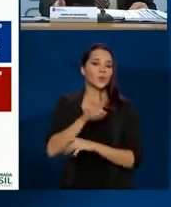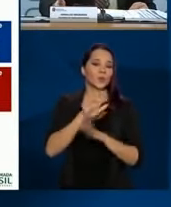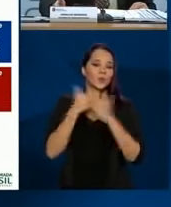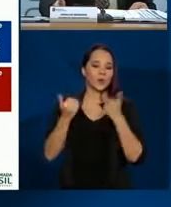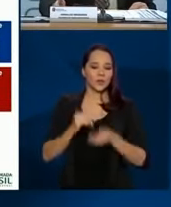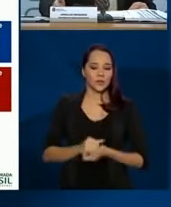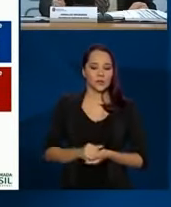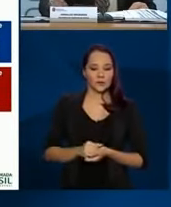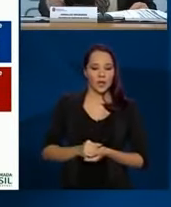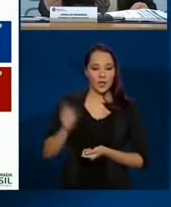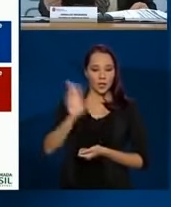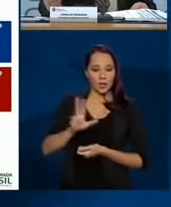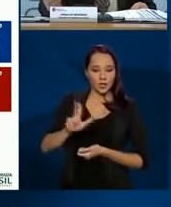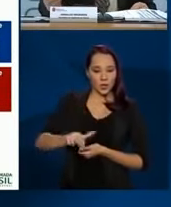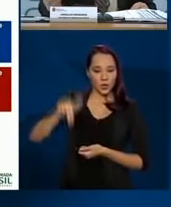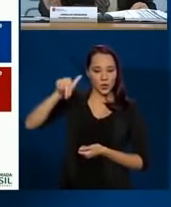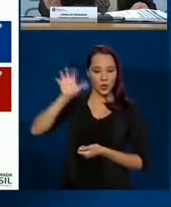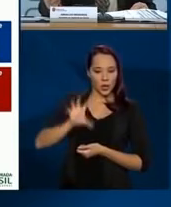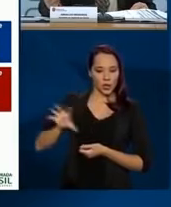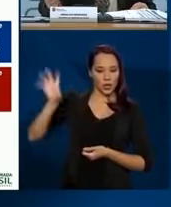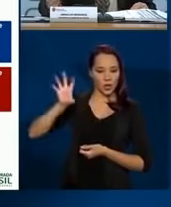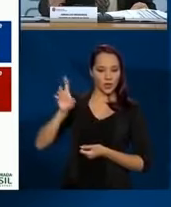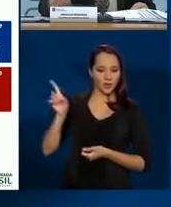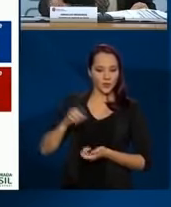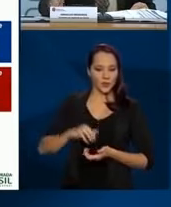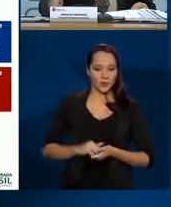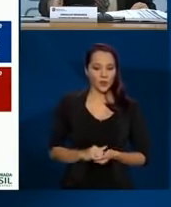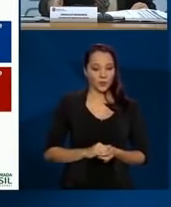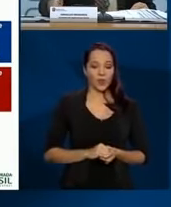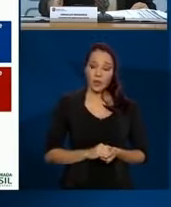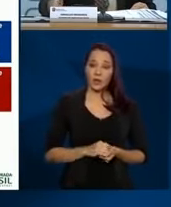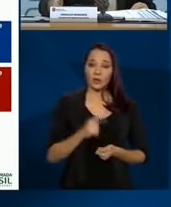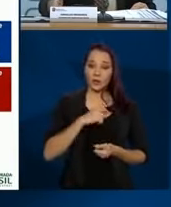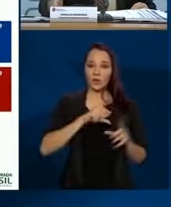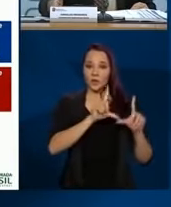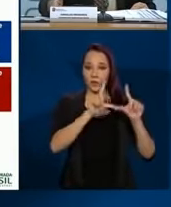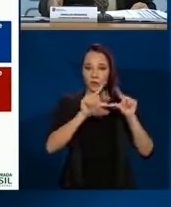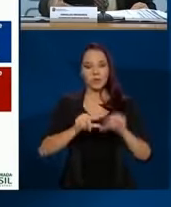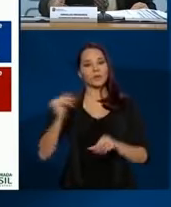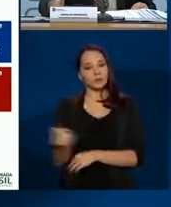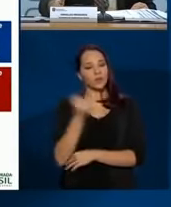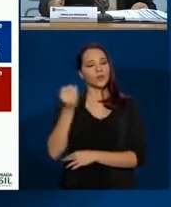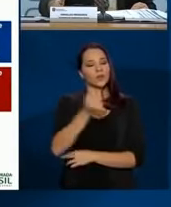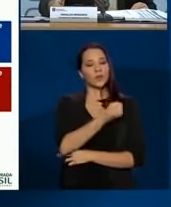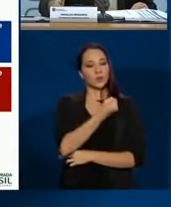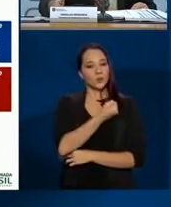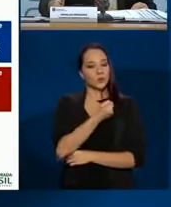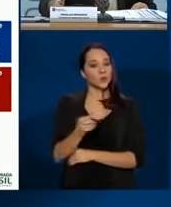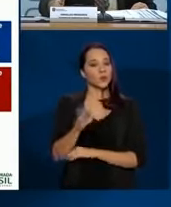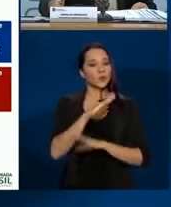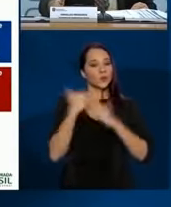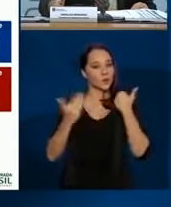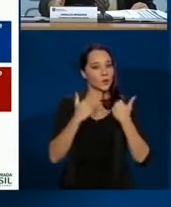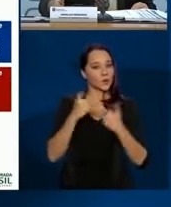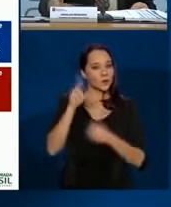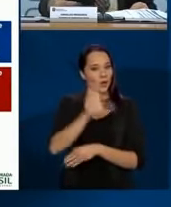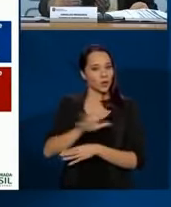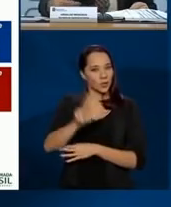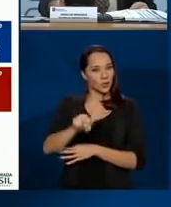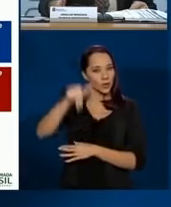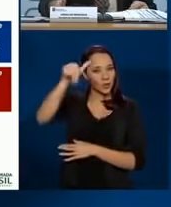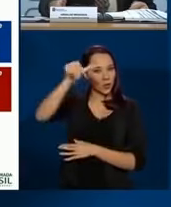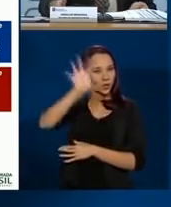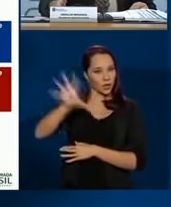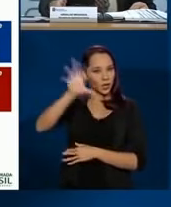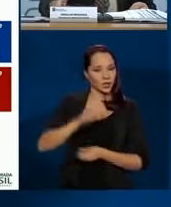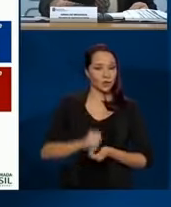região Nordeste. A gente vê que houve uma redução significativa no número de óbitos na região Nordeste. No